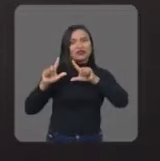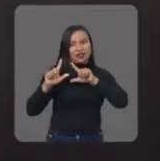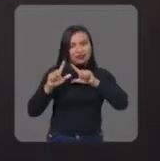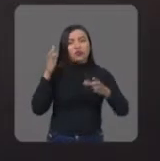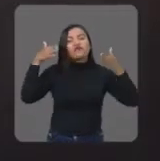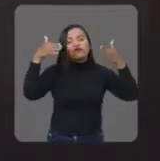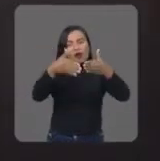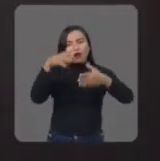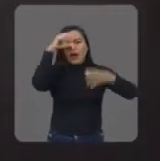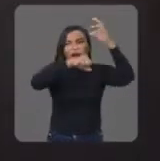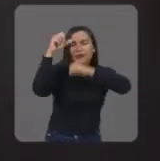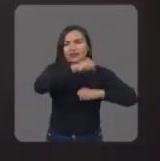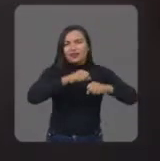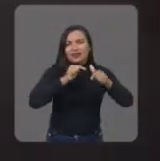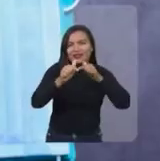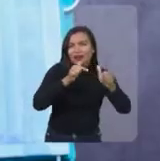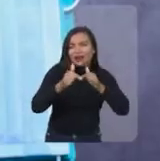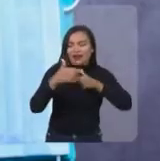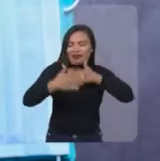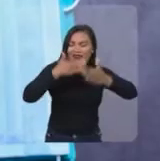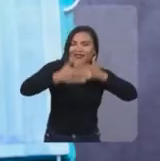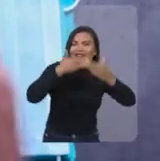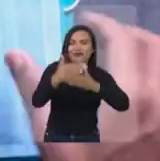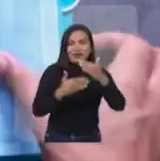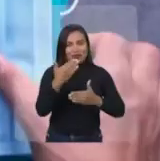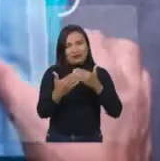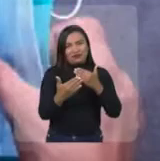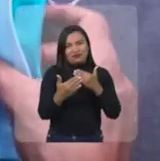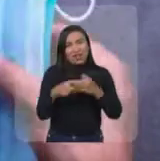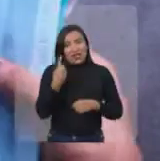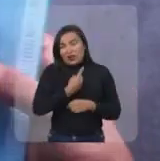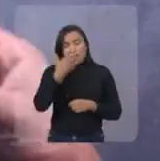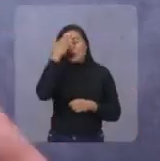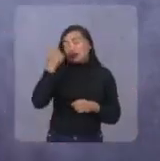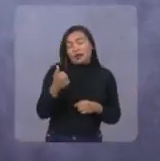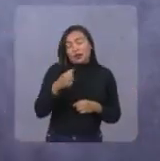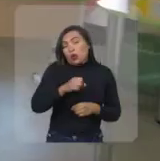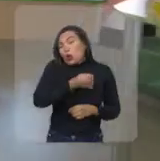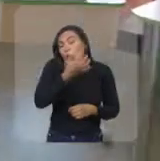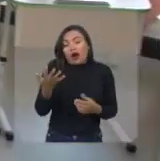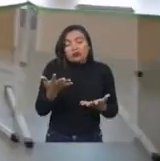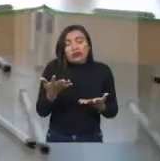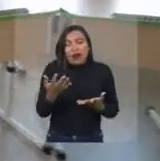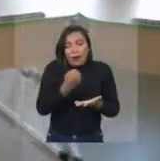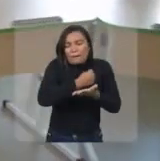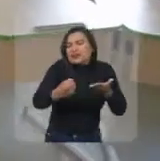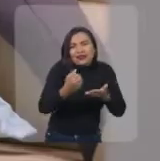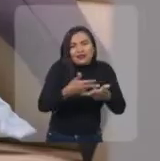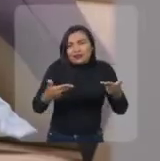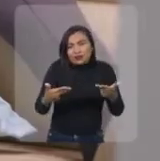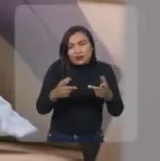aprender, trabalhar e evoluir. Mesmo que não saibamos quando tudo isso vai passar, podemos pelo